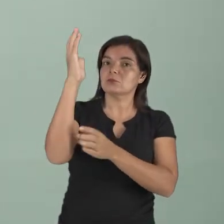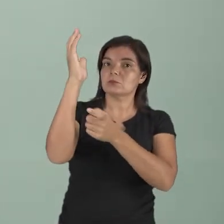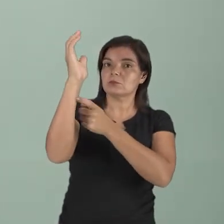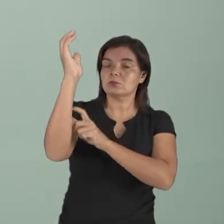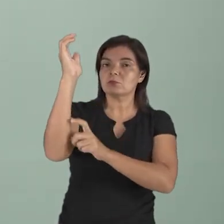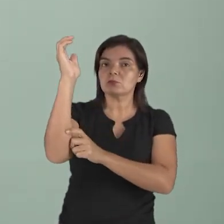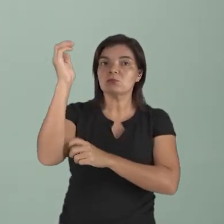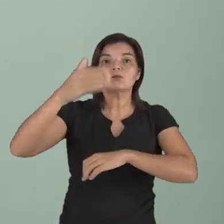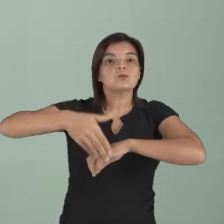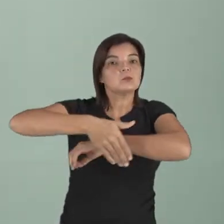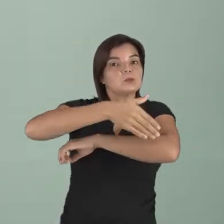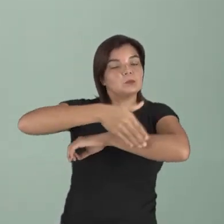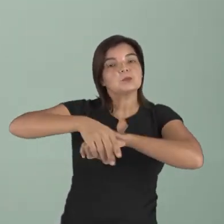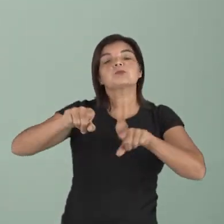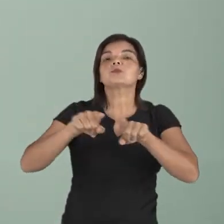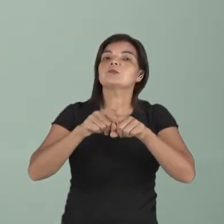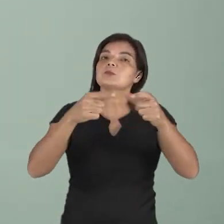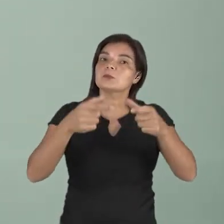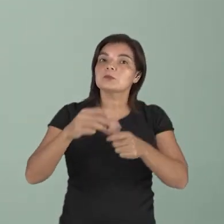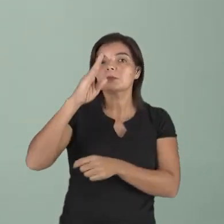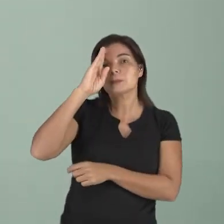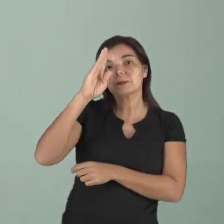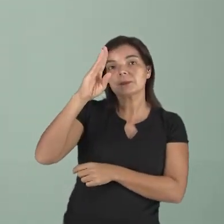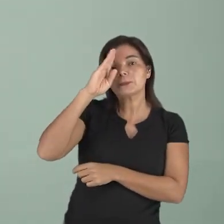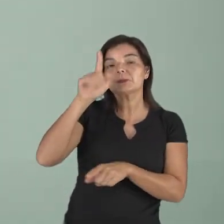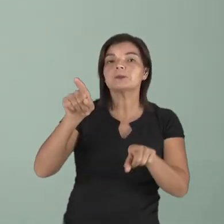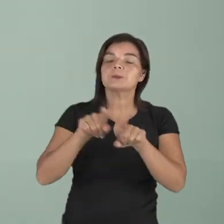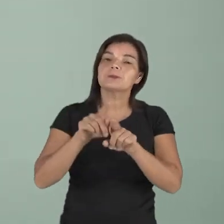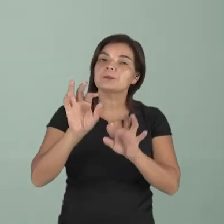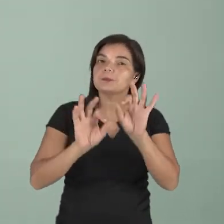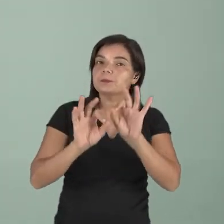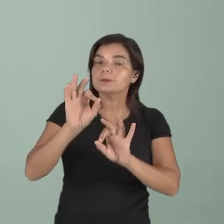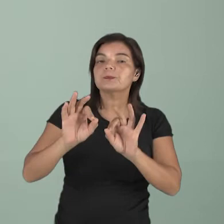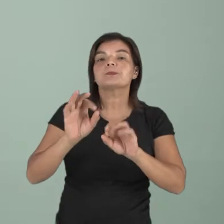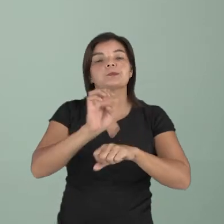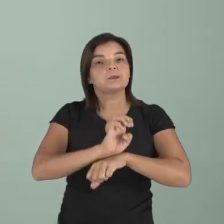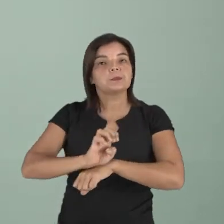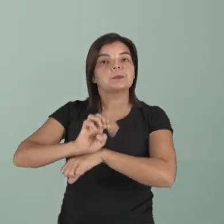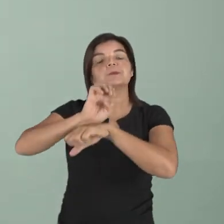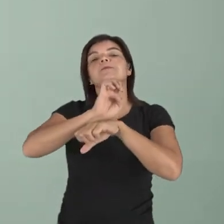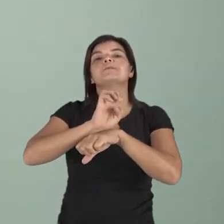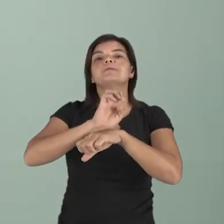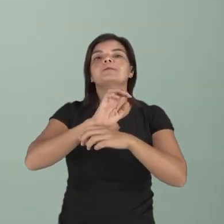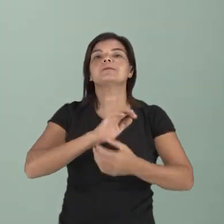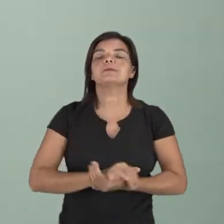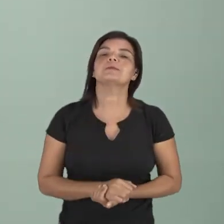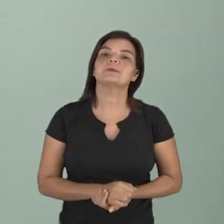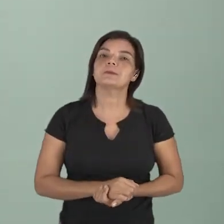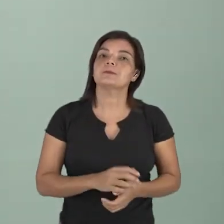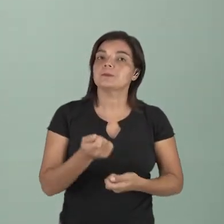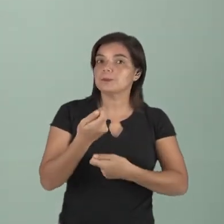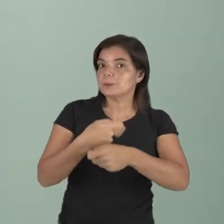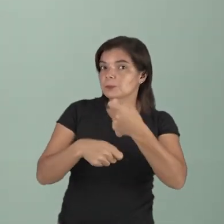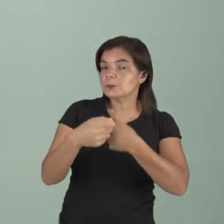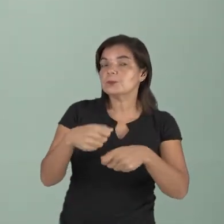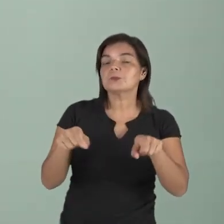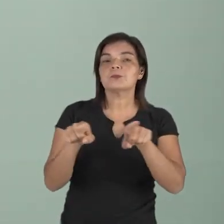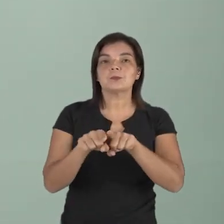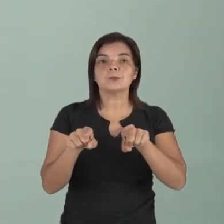Então as estradas elas acabam tomando um lugar primordial na construção do nosso estado, certo? Dessa produção e dessa economia do